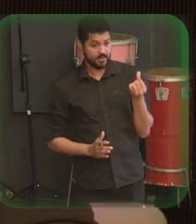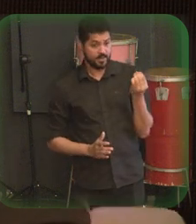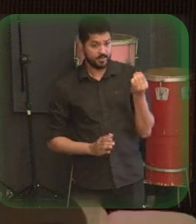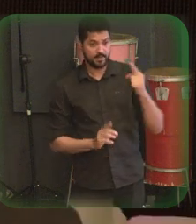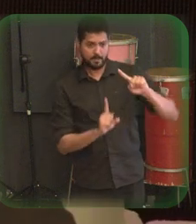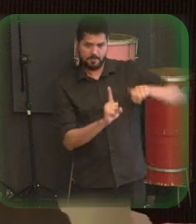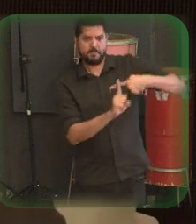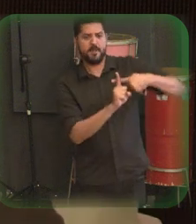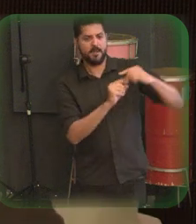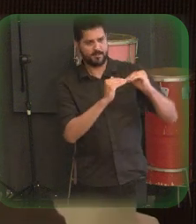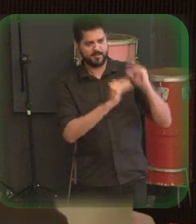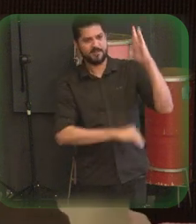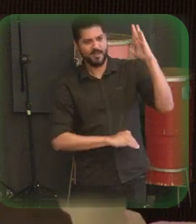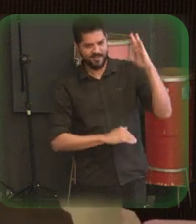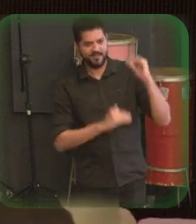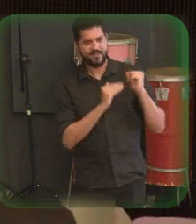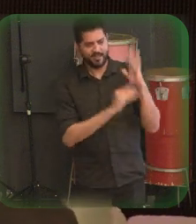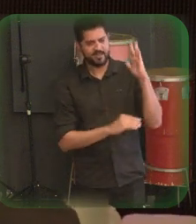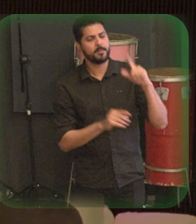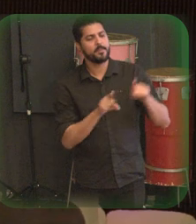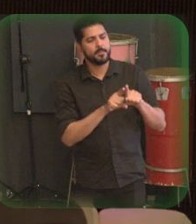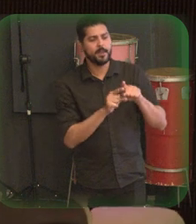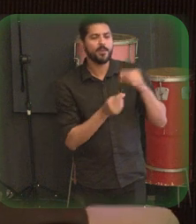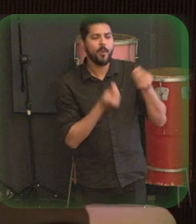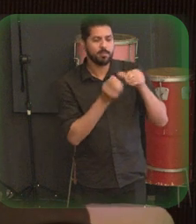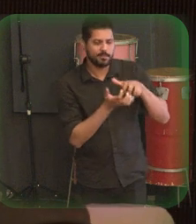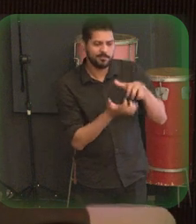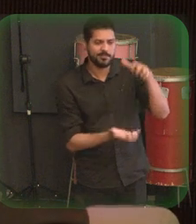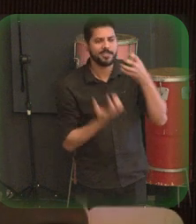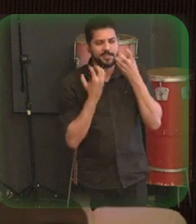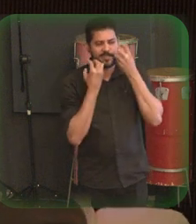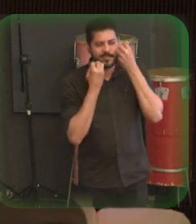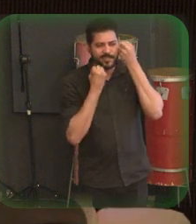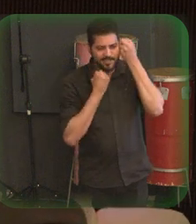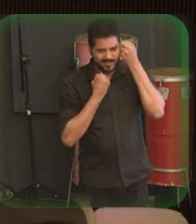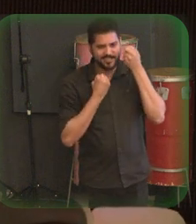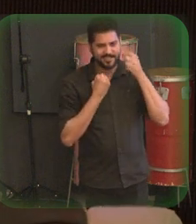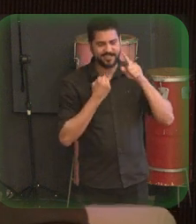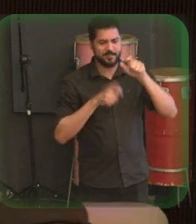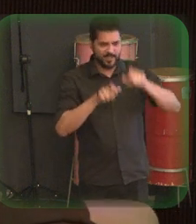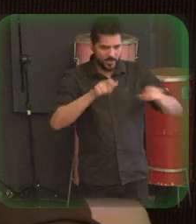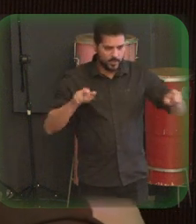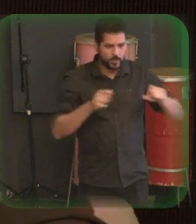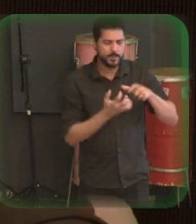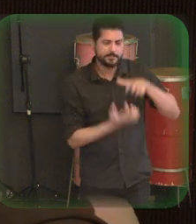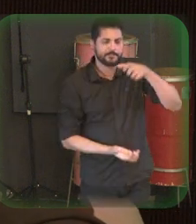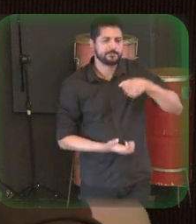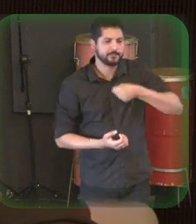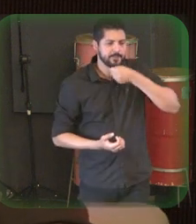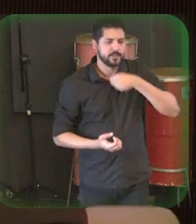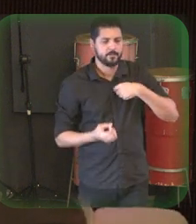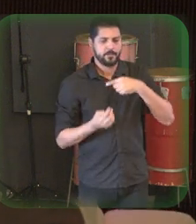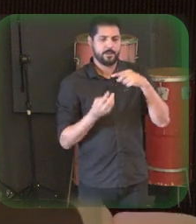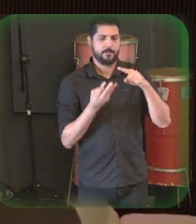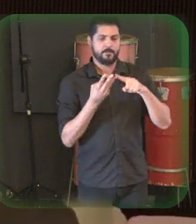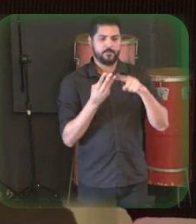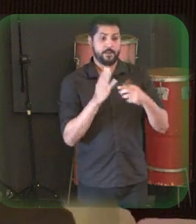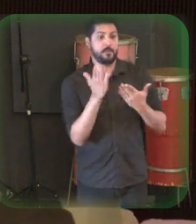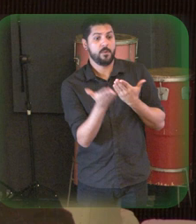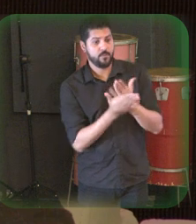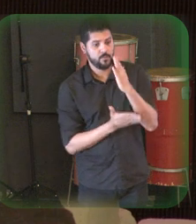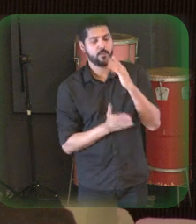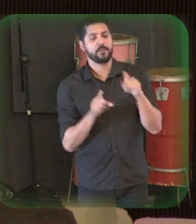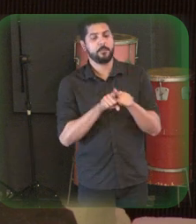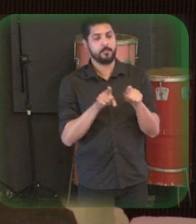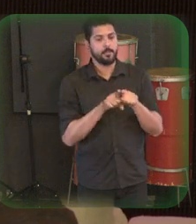do envelhecimento humano, também aprovado pelo nosso Conselho Superior. O regulamento e implementação do Programa de Tutoria de Pais, que